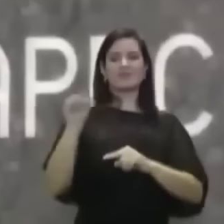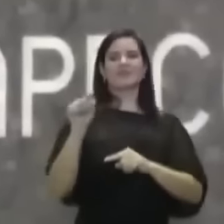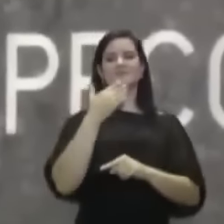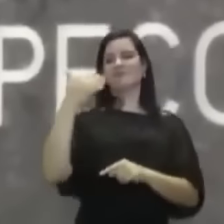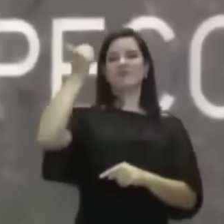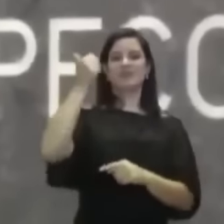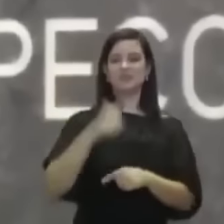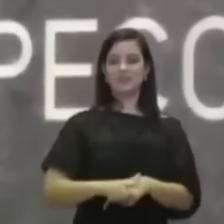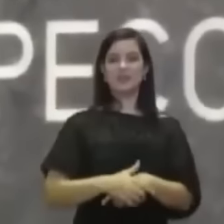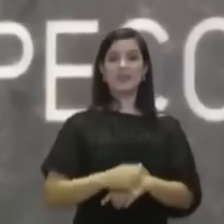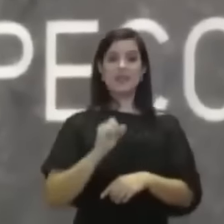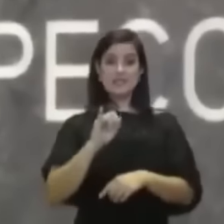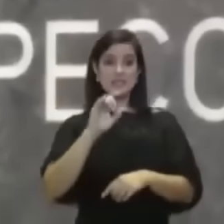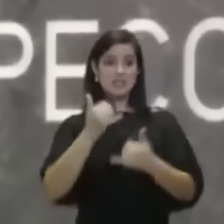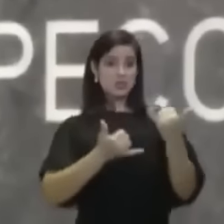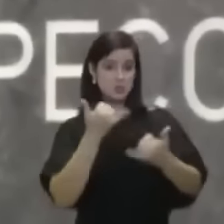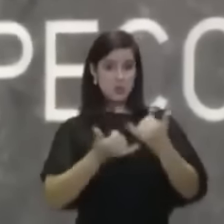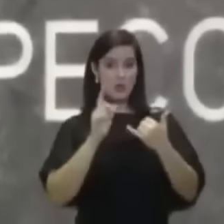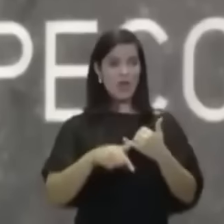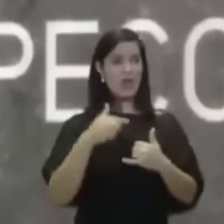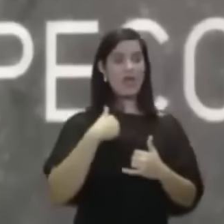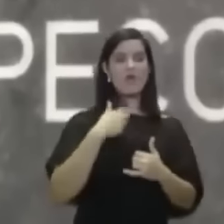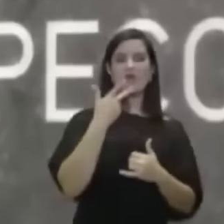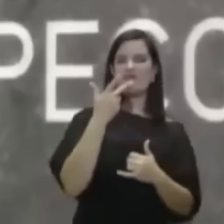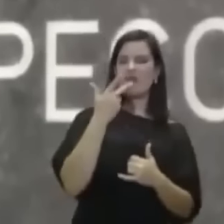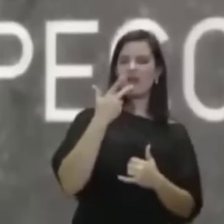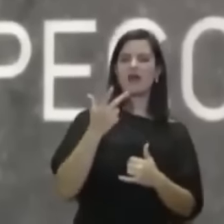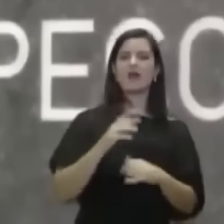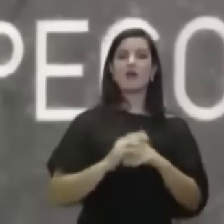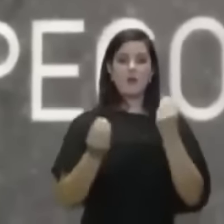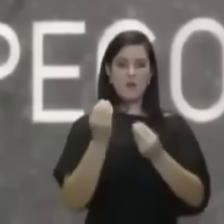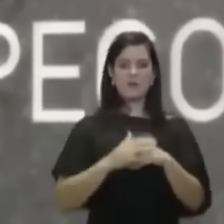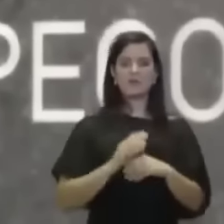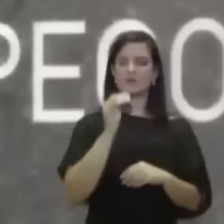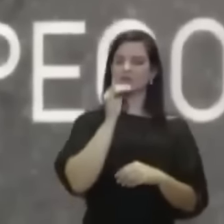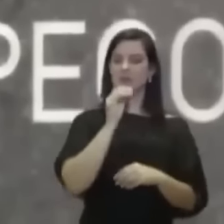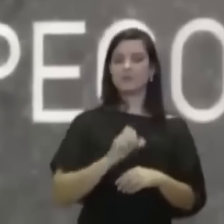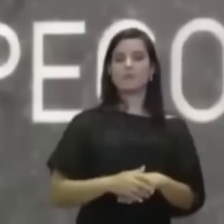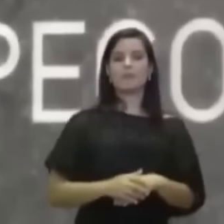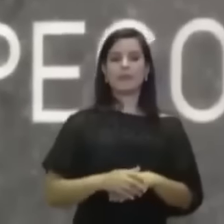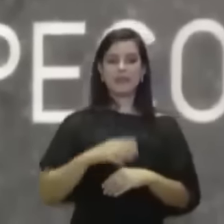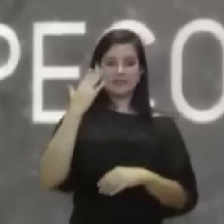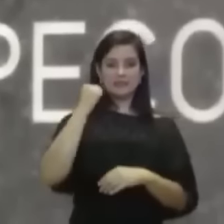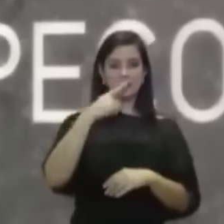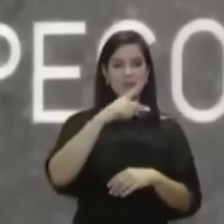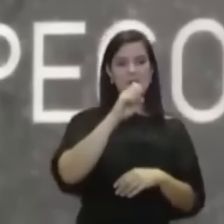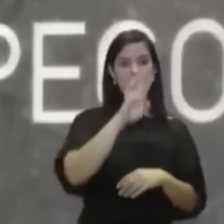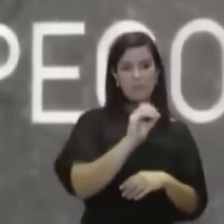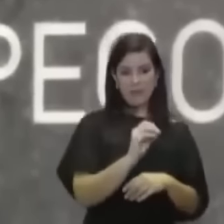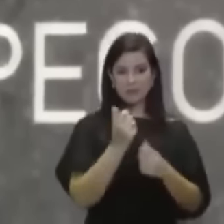Se fosse um jogo, me permitam, eu narraria esse jogo assim: quando Pedro negou Jesus a primeira vez, você está perdendo 1-0,